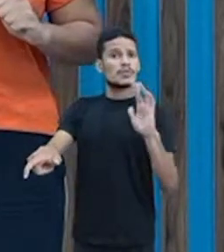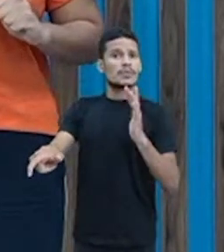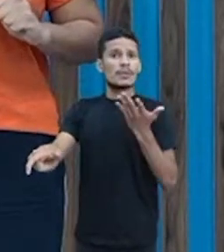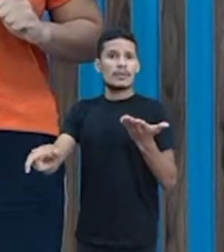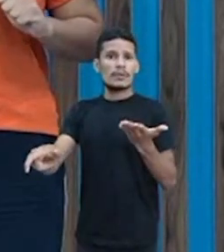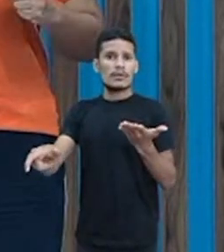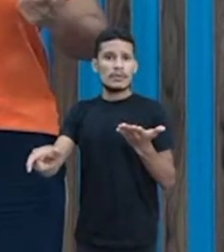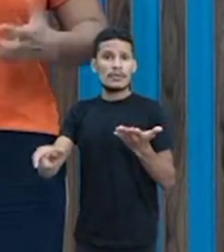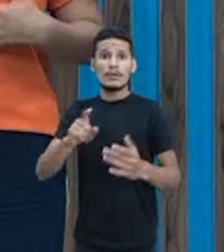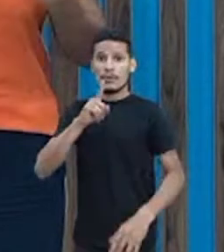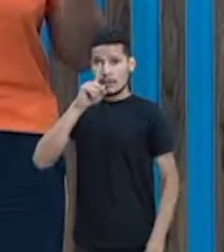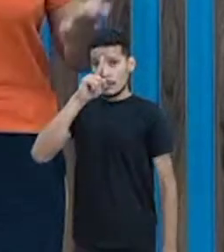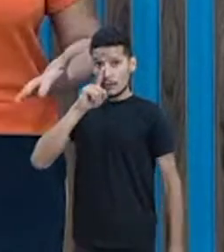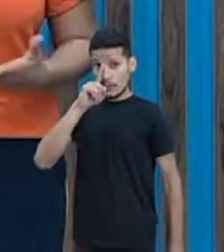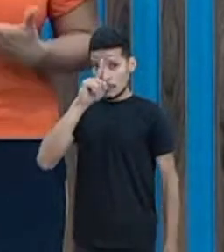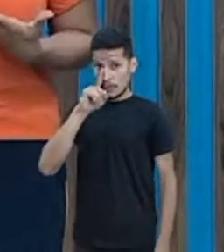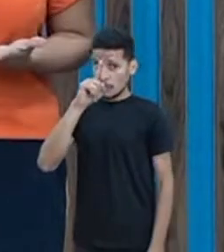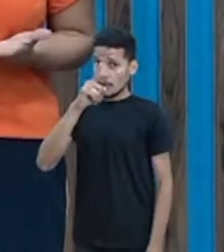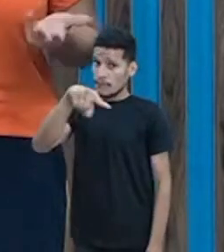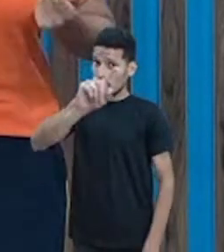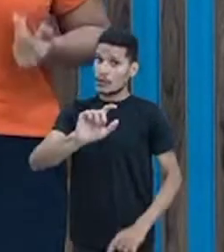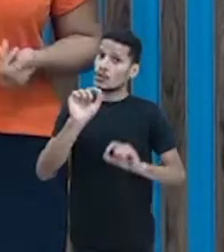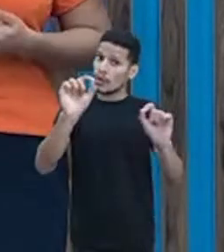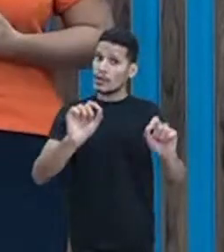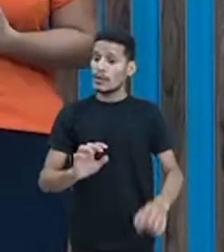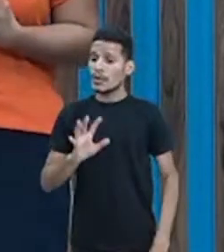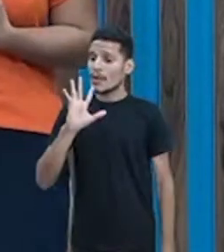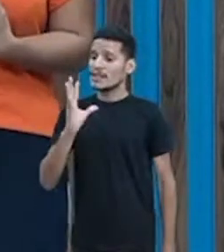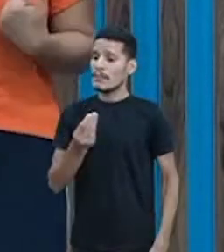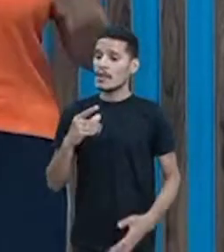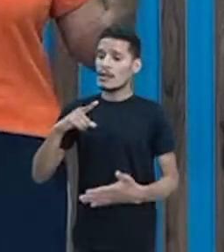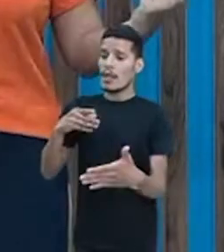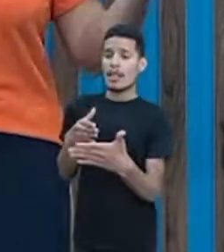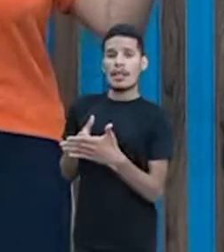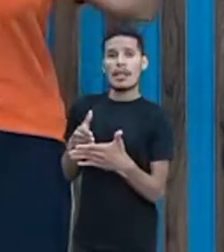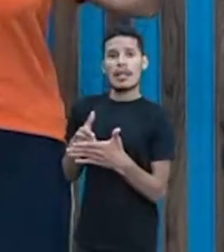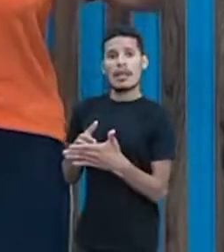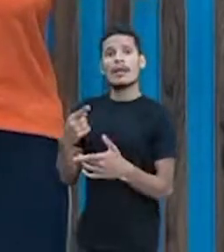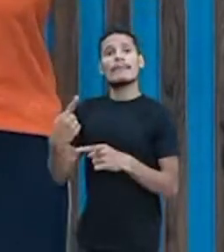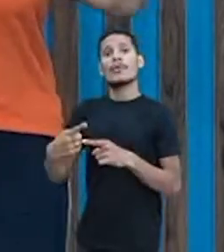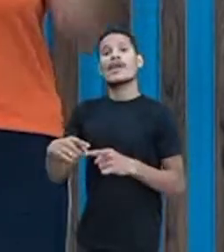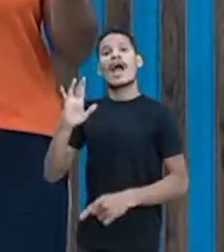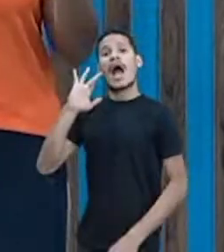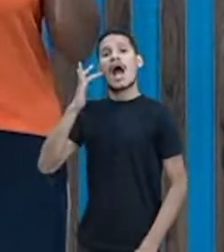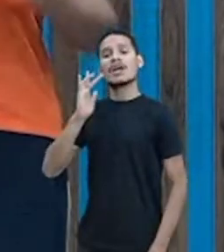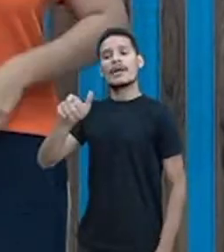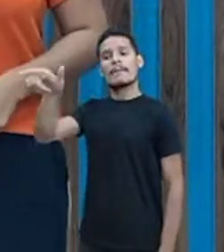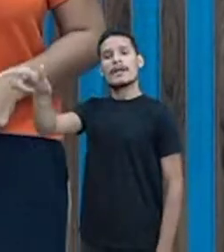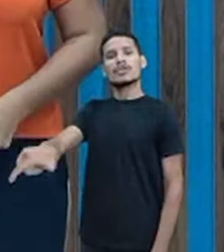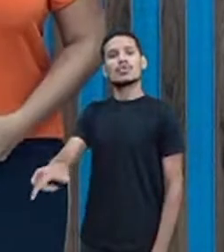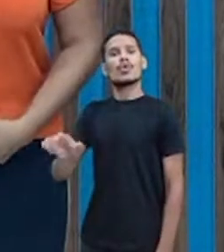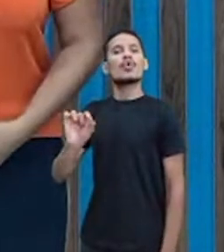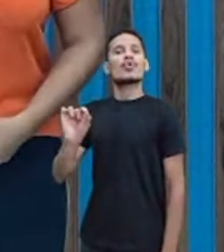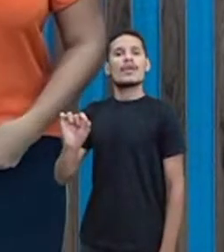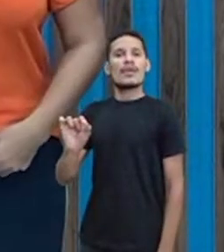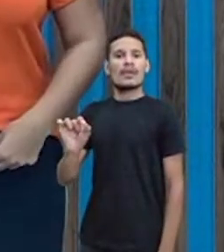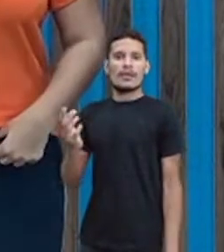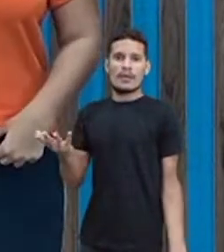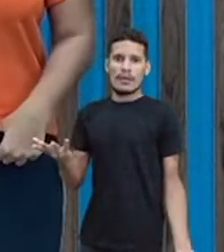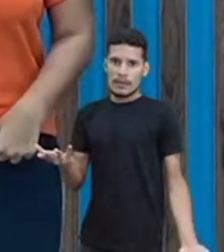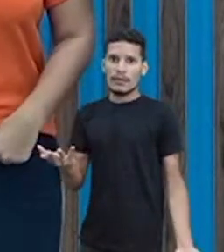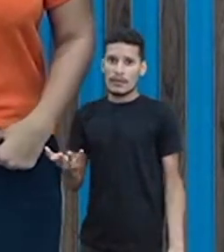você não travar o conhecimento, você se limitar porque você acha que a pessoa é alguma coisa a partir de